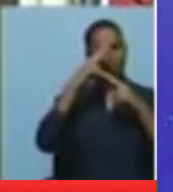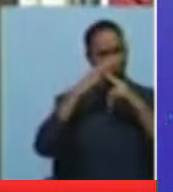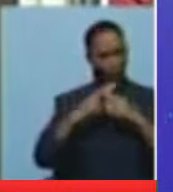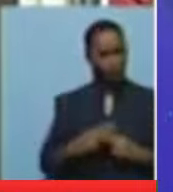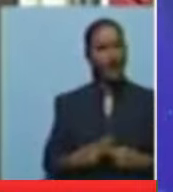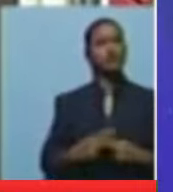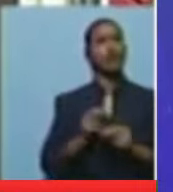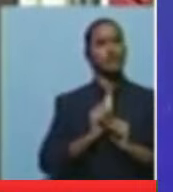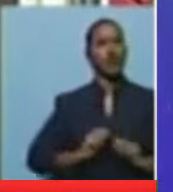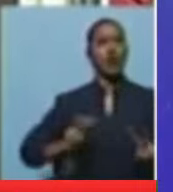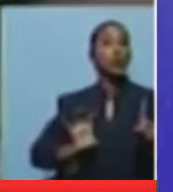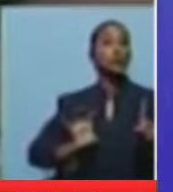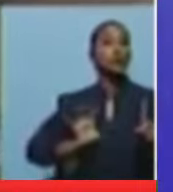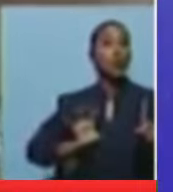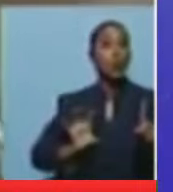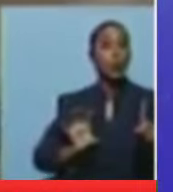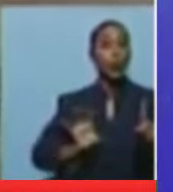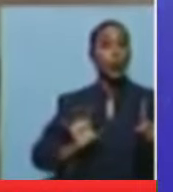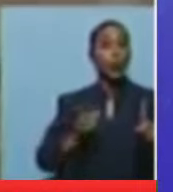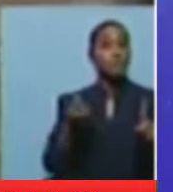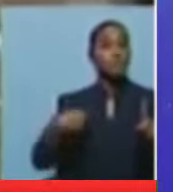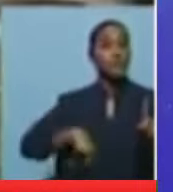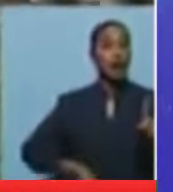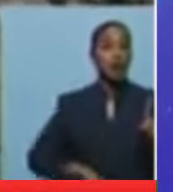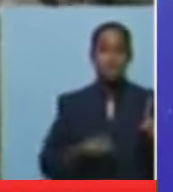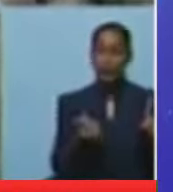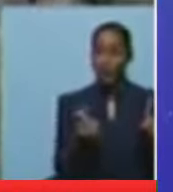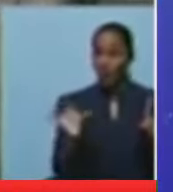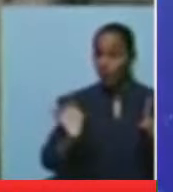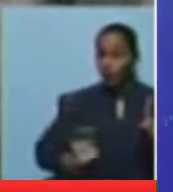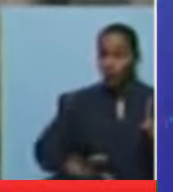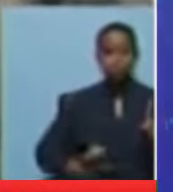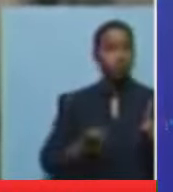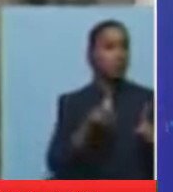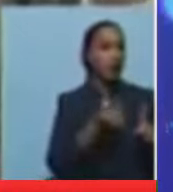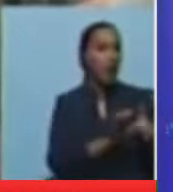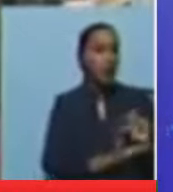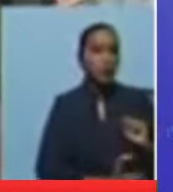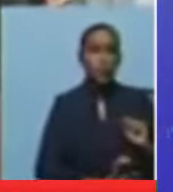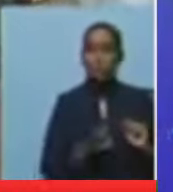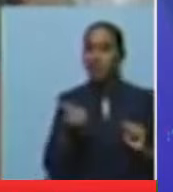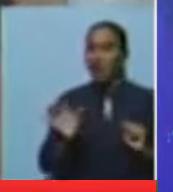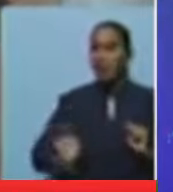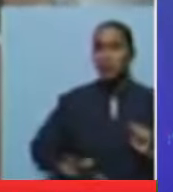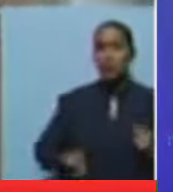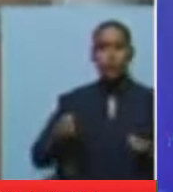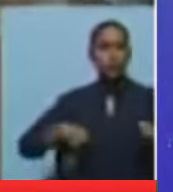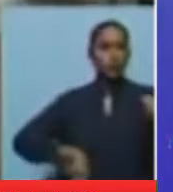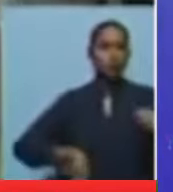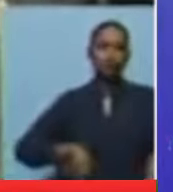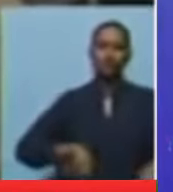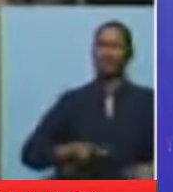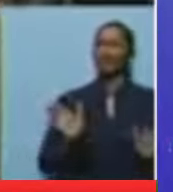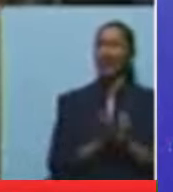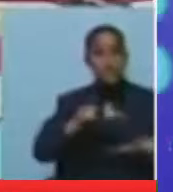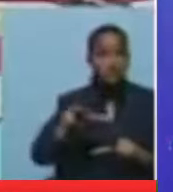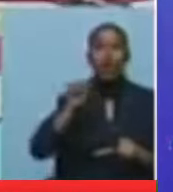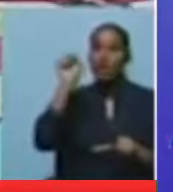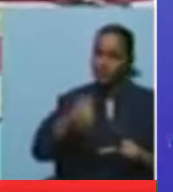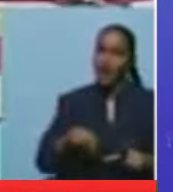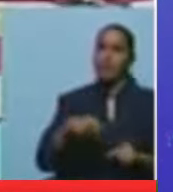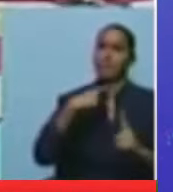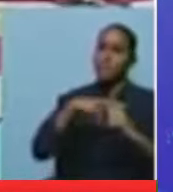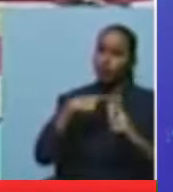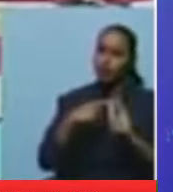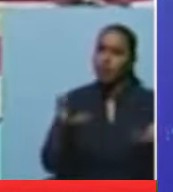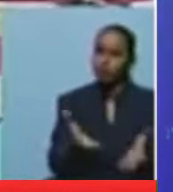assumir o Ministério do Interior, que é o ministério responsável pelas forças de segurança internas. Outra questão importante é que Maduro